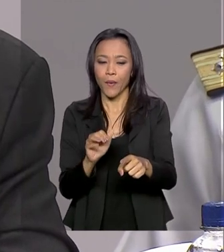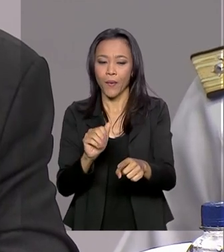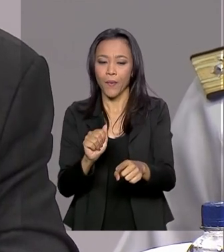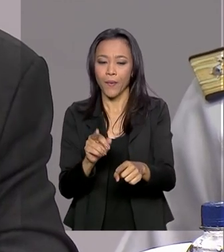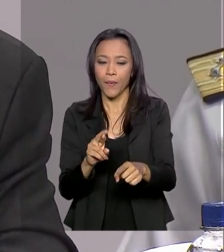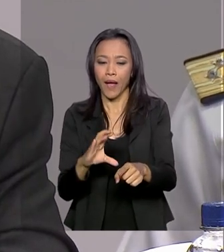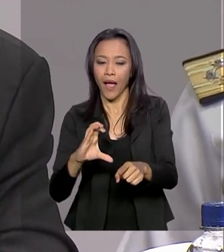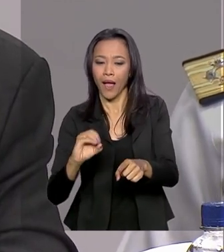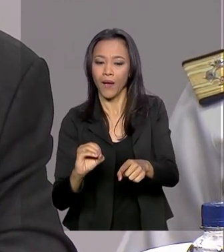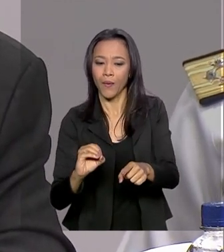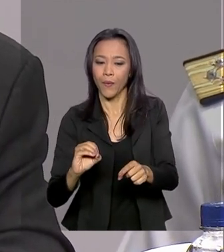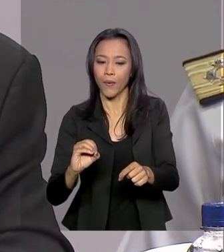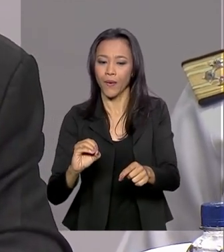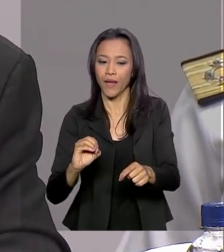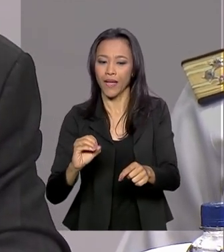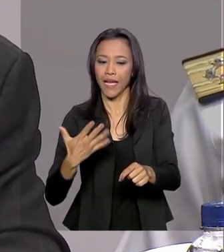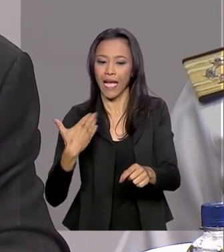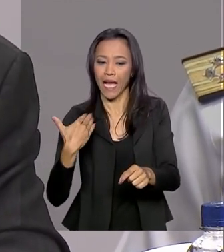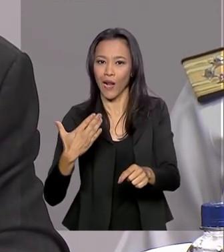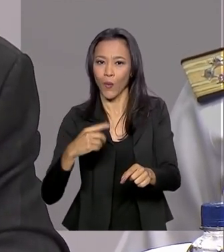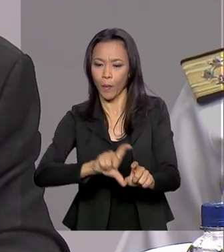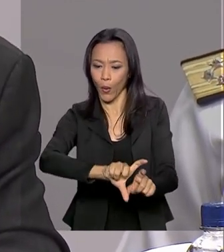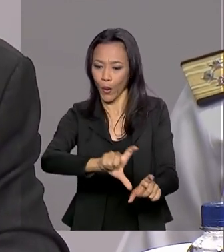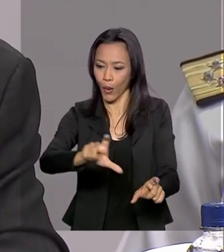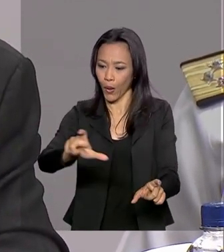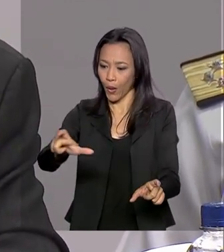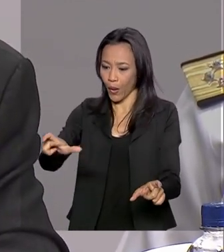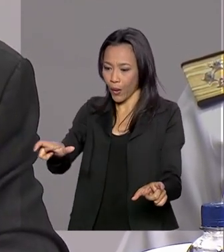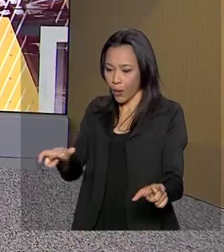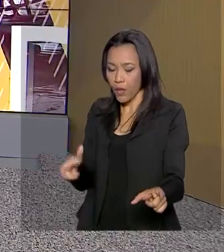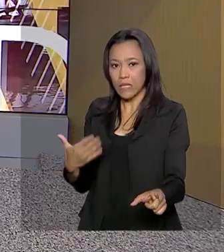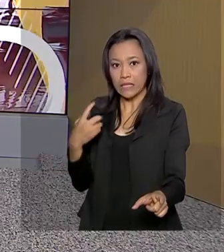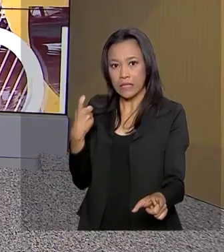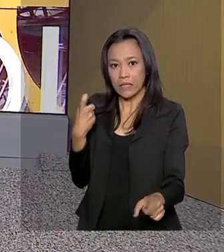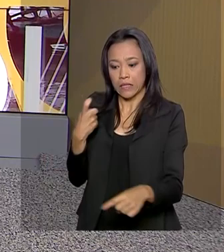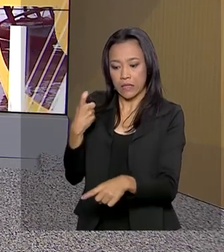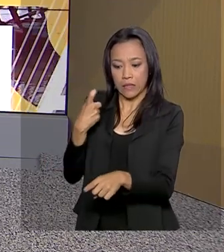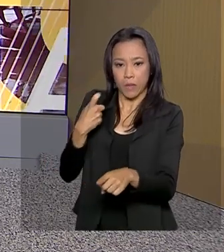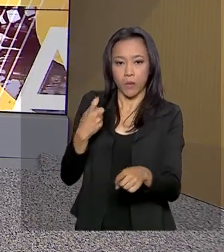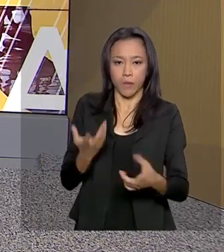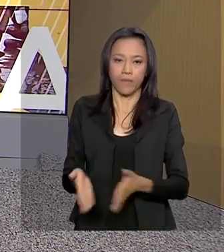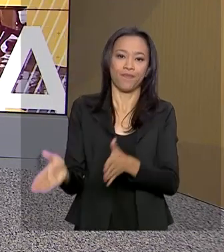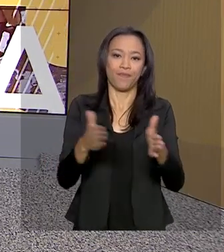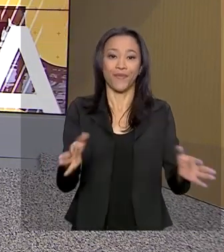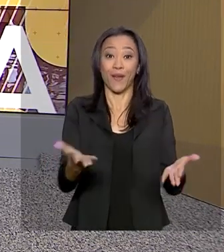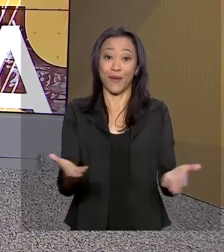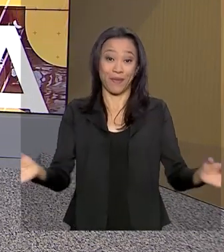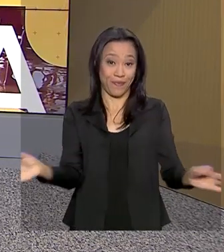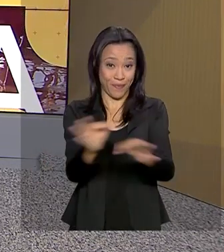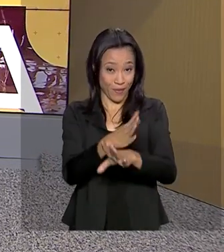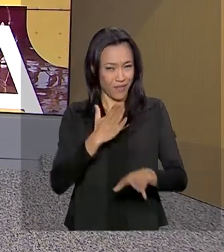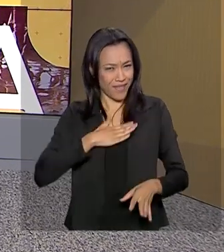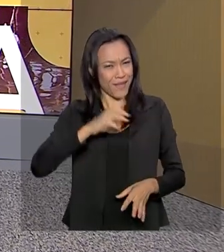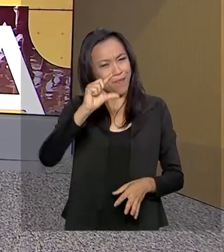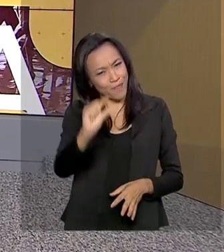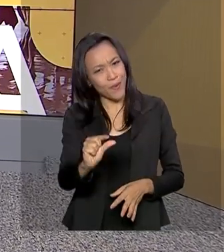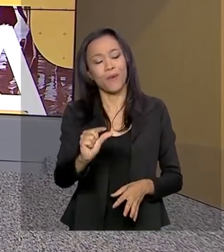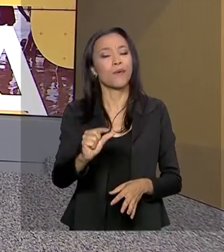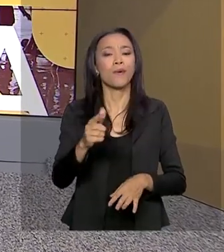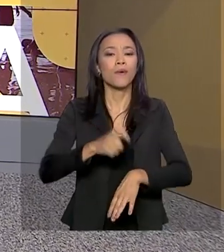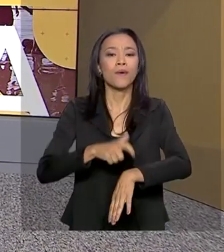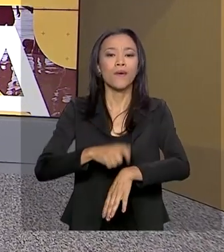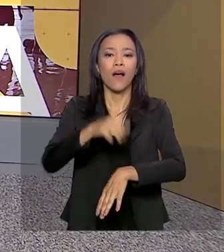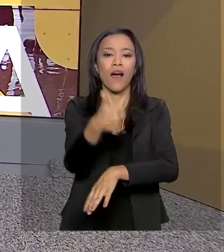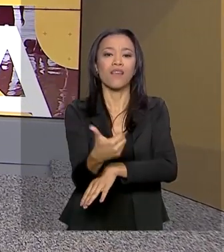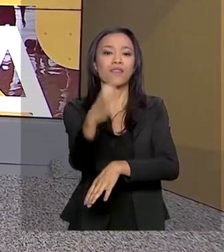do calor do fogo ali realmente preocupa mais o brasil dia fica por aqui daqui a pouco a partir das